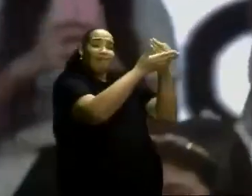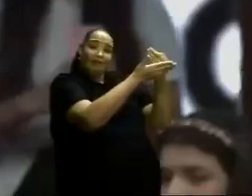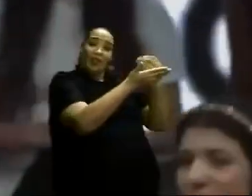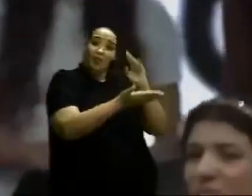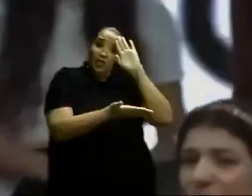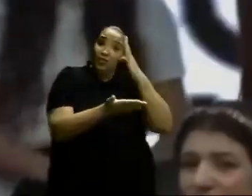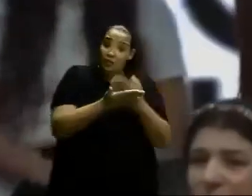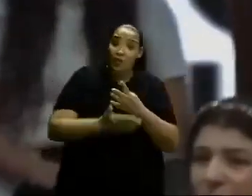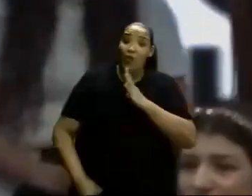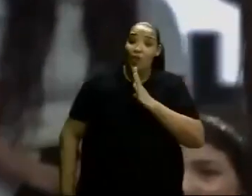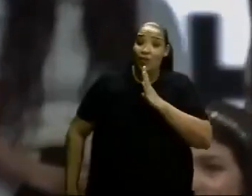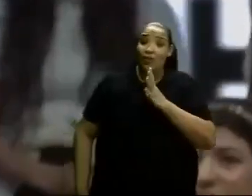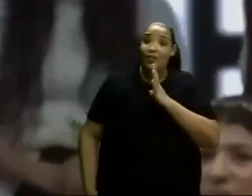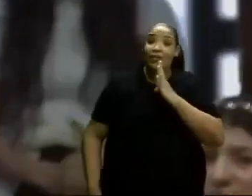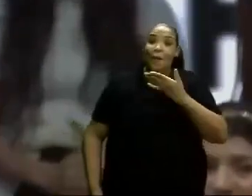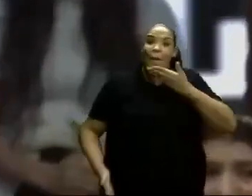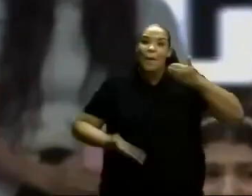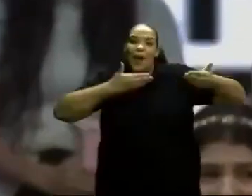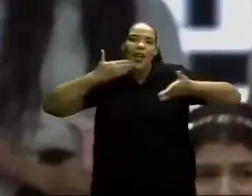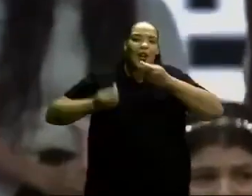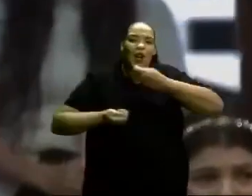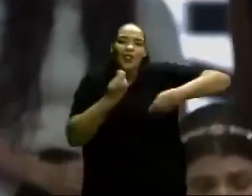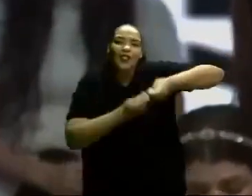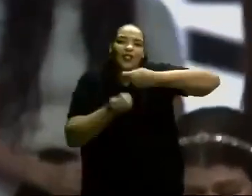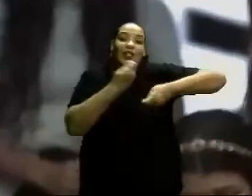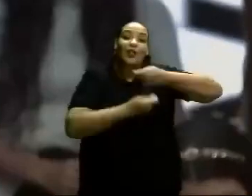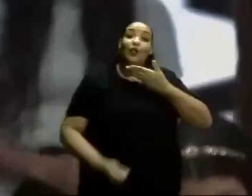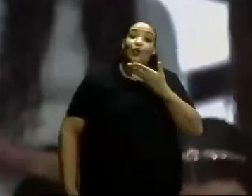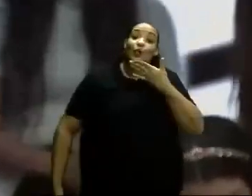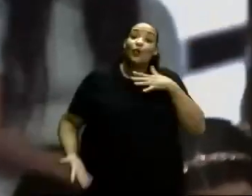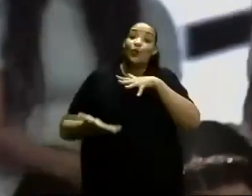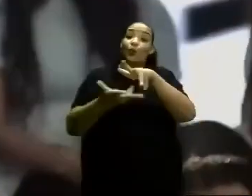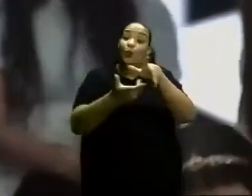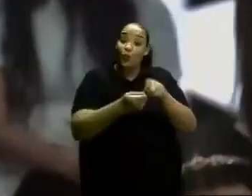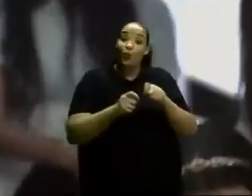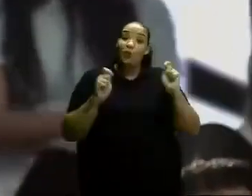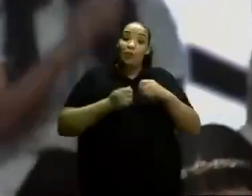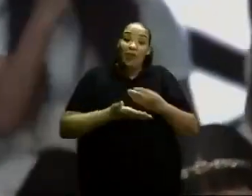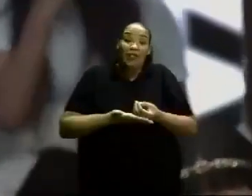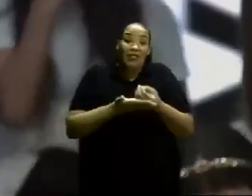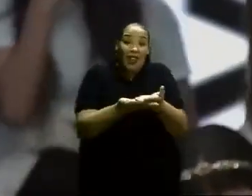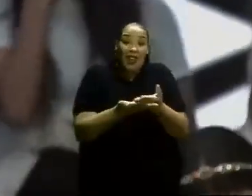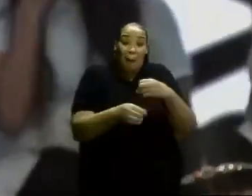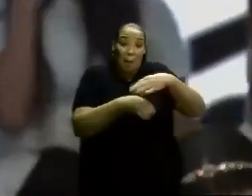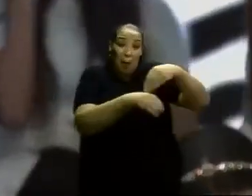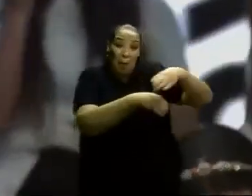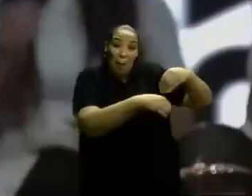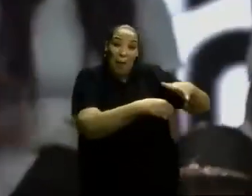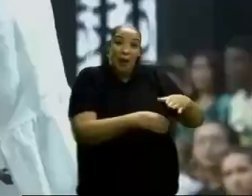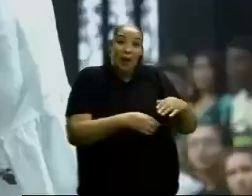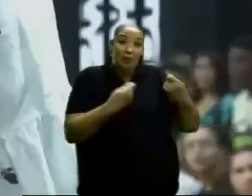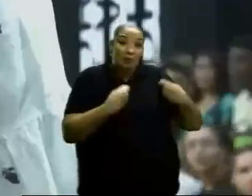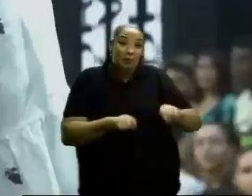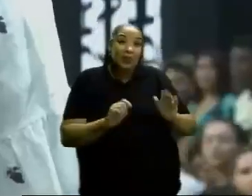você conhecesse o melhor administrador do mundo e pudesse entregar a ele todos os seus negócios sem ter dor de